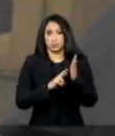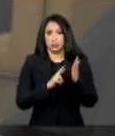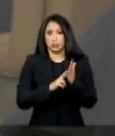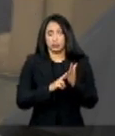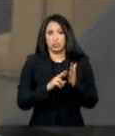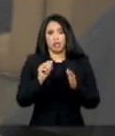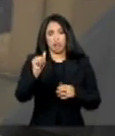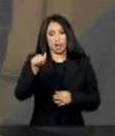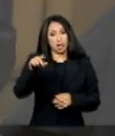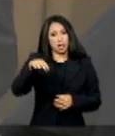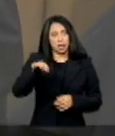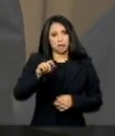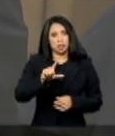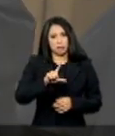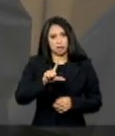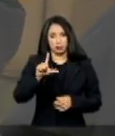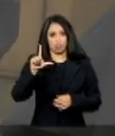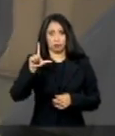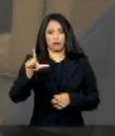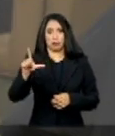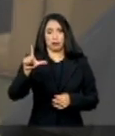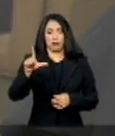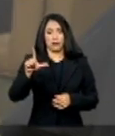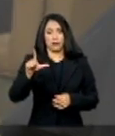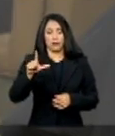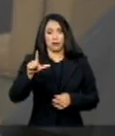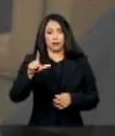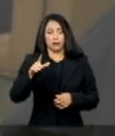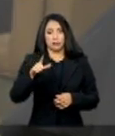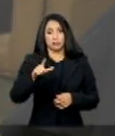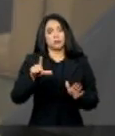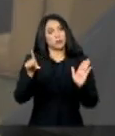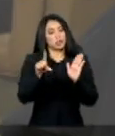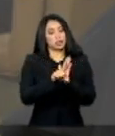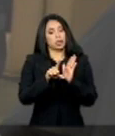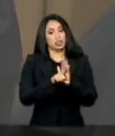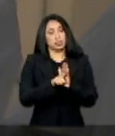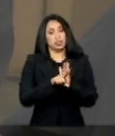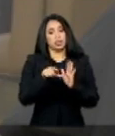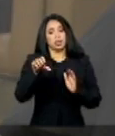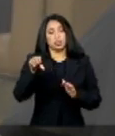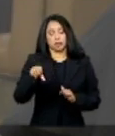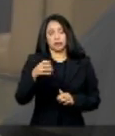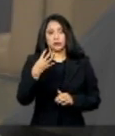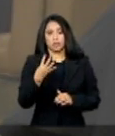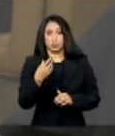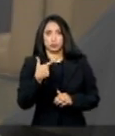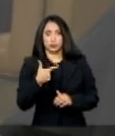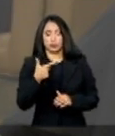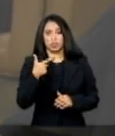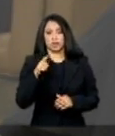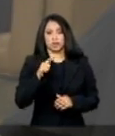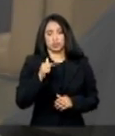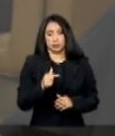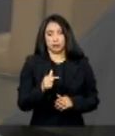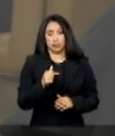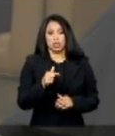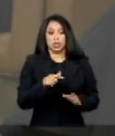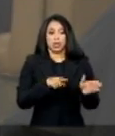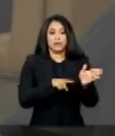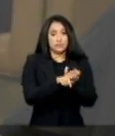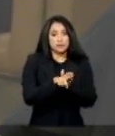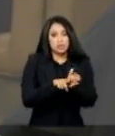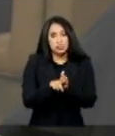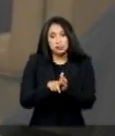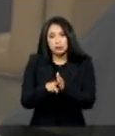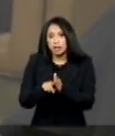agência nacional de energia elétrica a quem por força da lei 9 427 em clube x é regular e fiscalizar